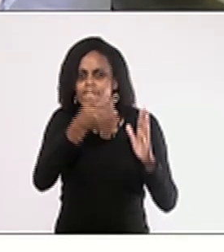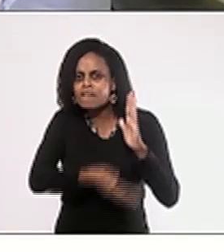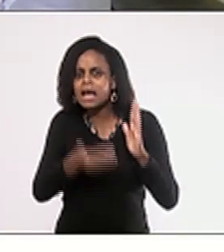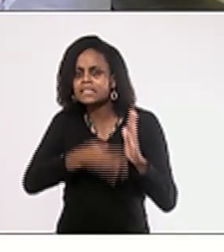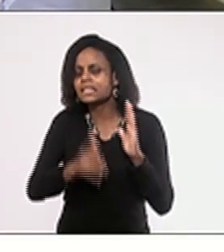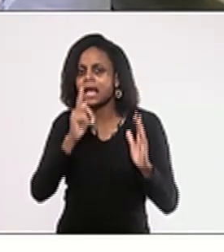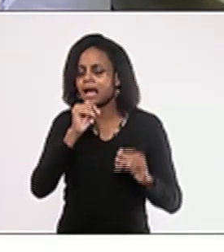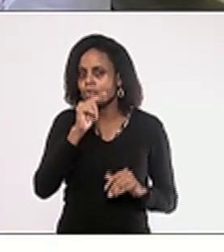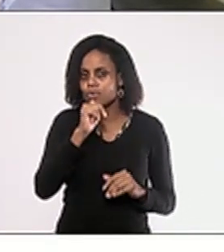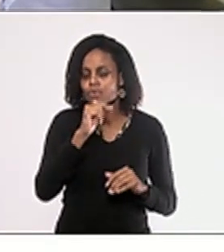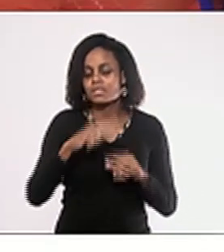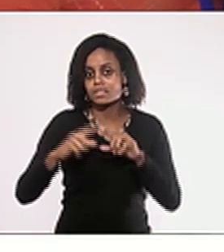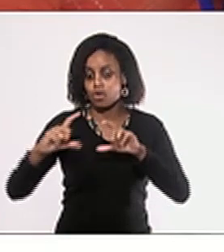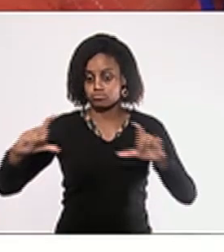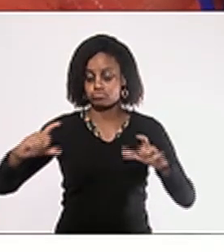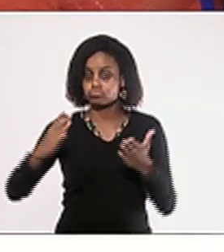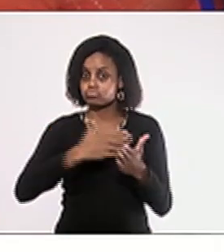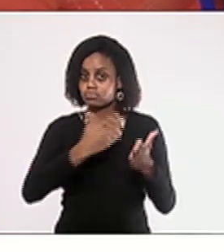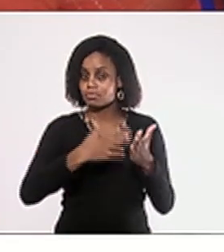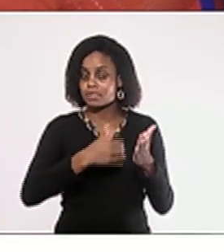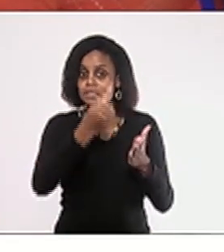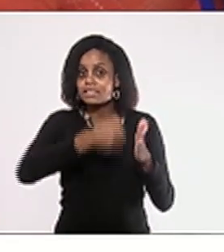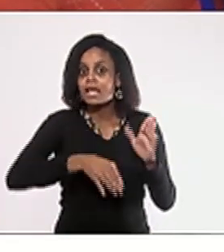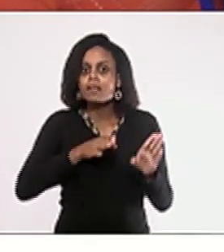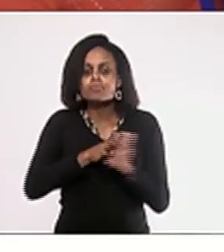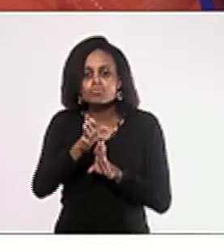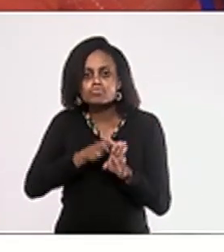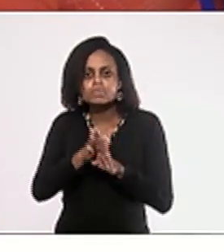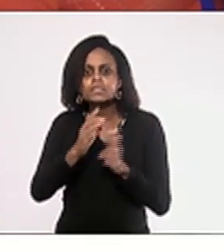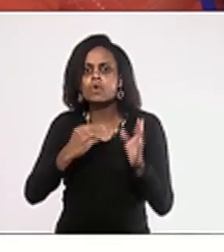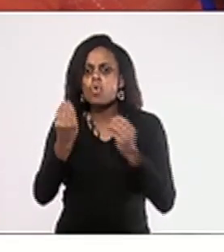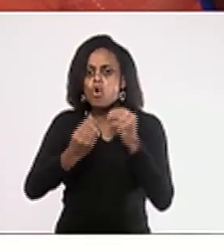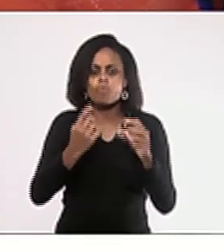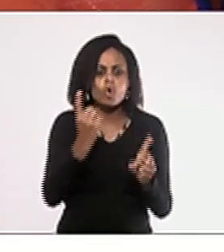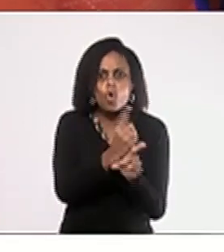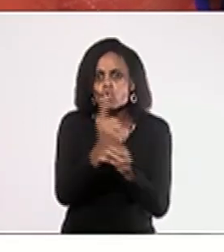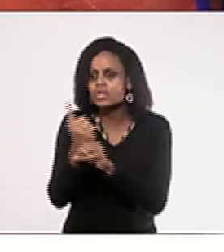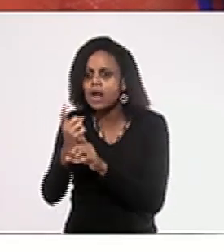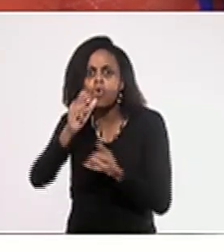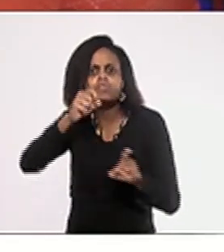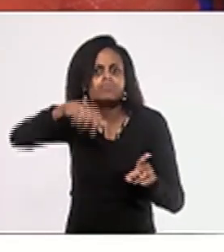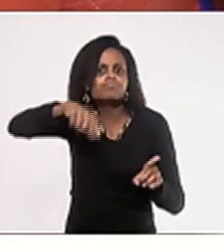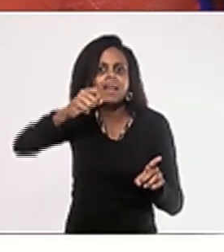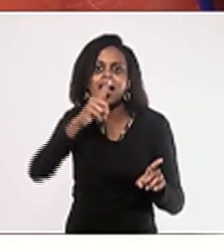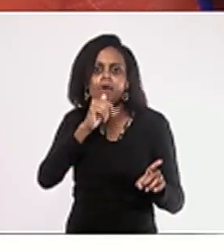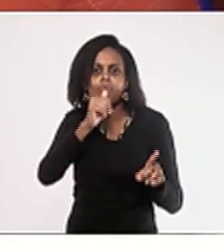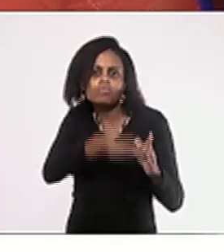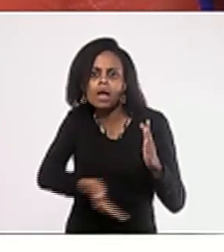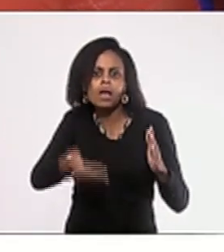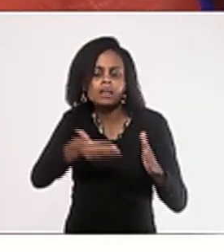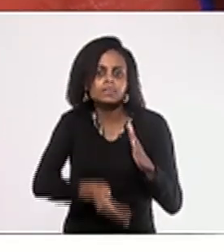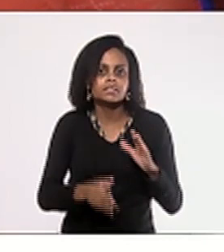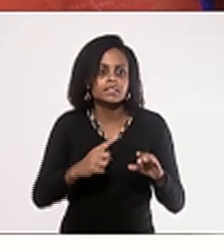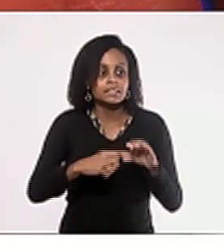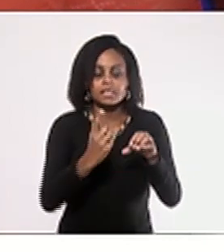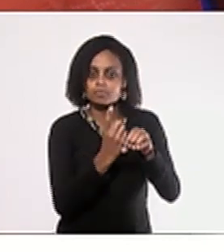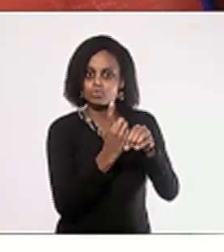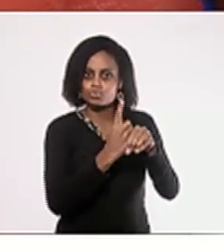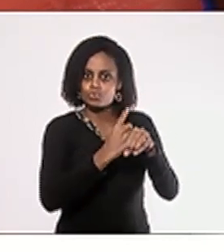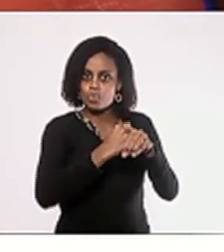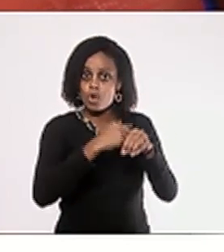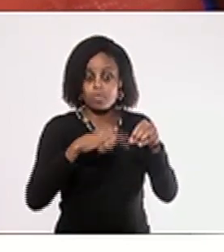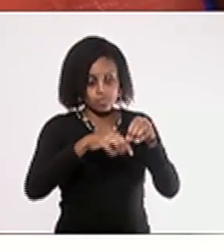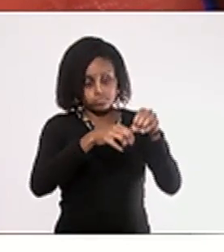Sim, a SEDAI tem uma cartilha, ela orienta como localizar o vazamento. Vazamento em hidrômetro, ele